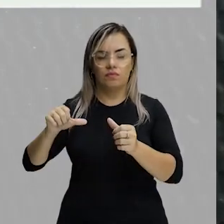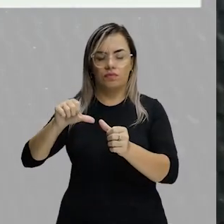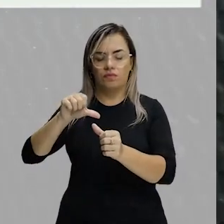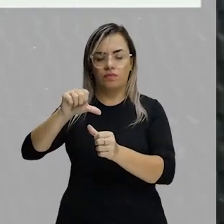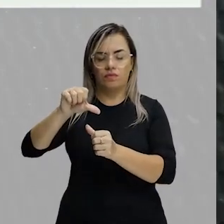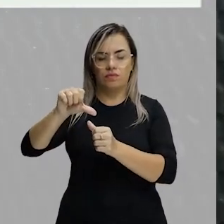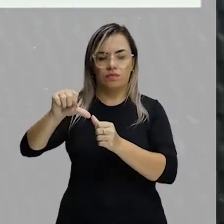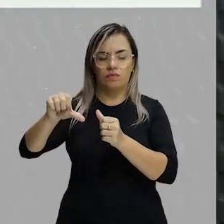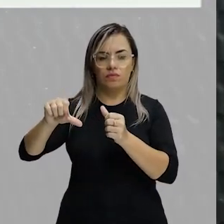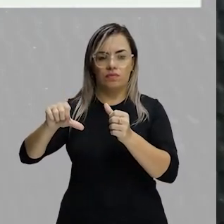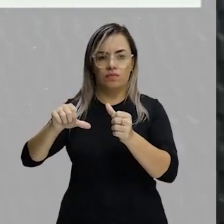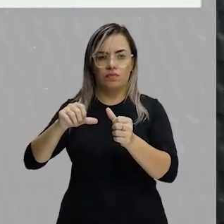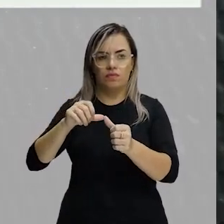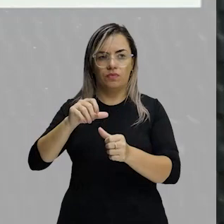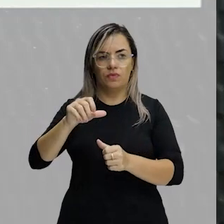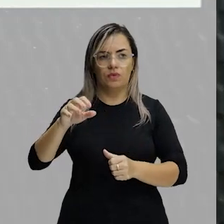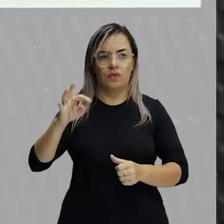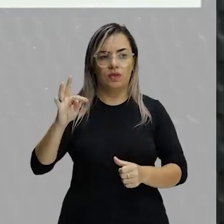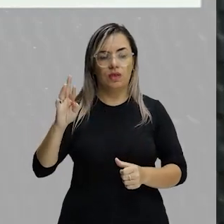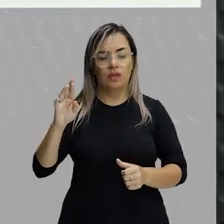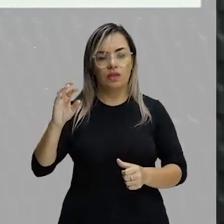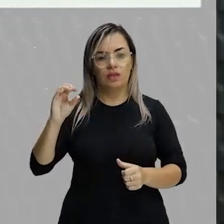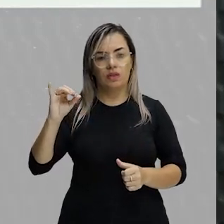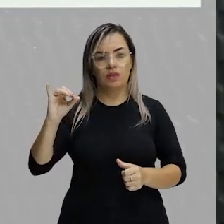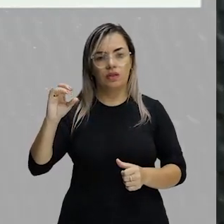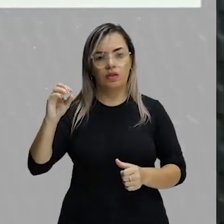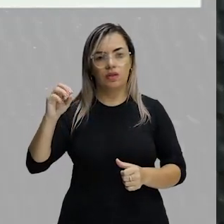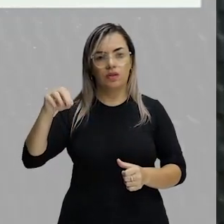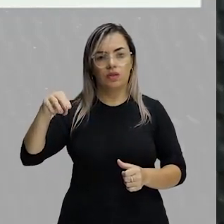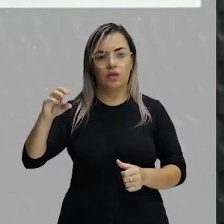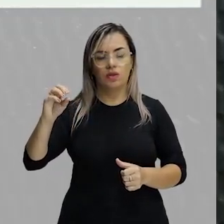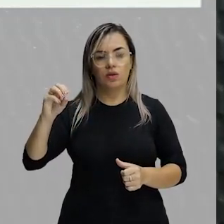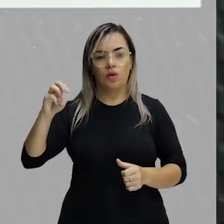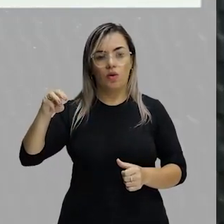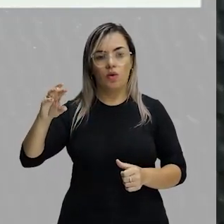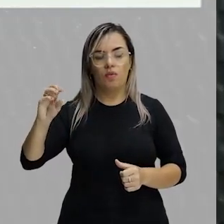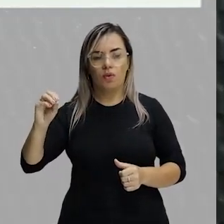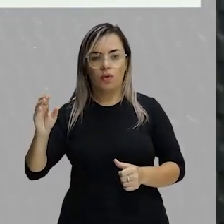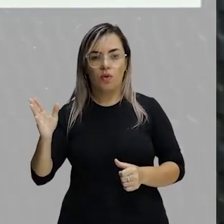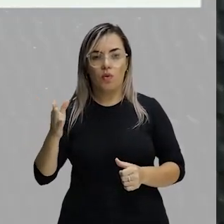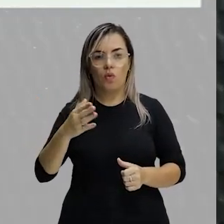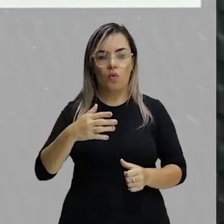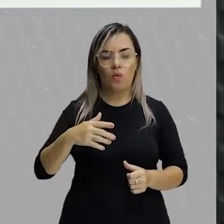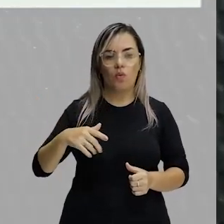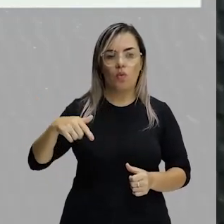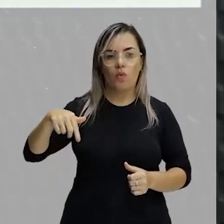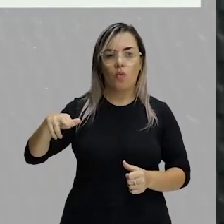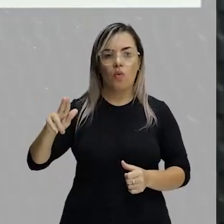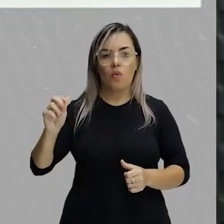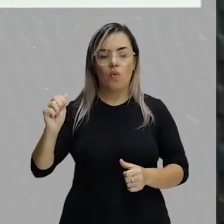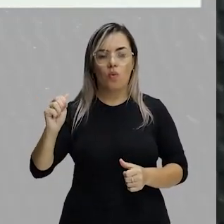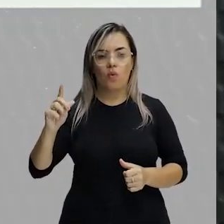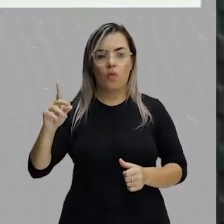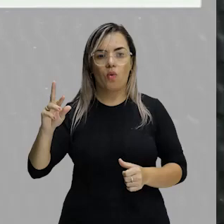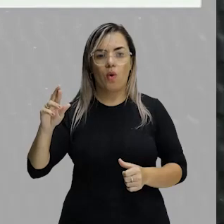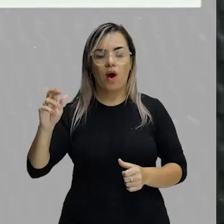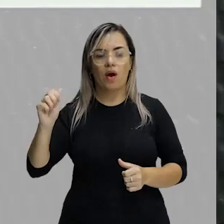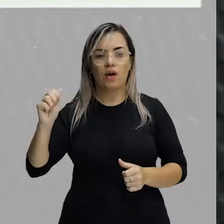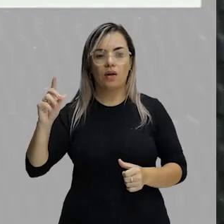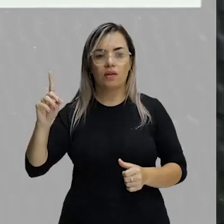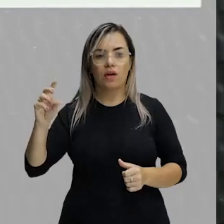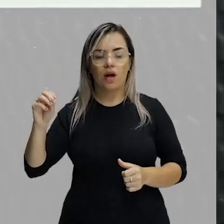transformar isso aqui num trinômio quadrado perfeito. Tá? Então, eu vou acrescentar uma unidade desse lado